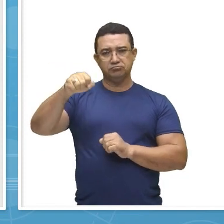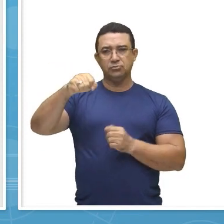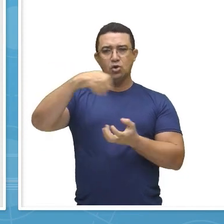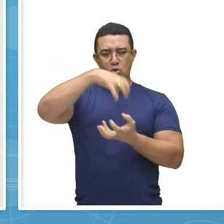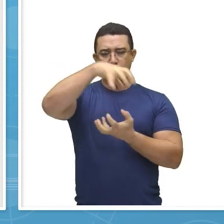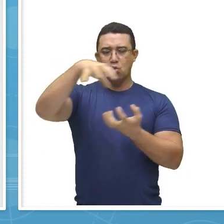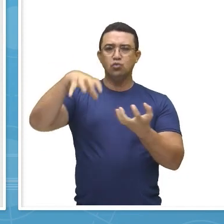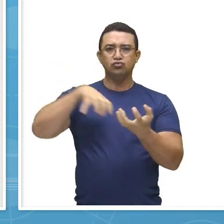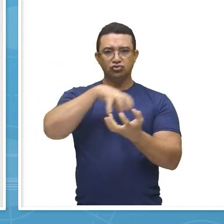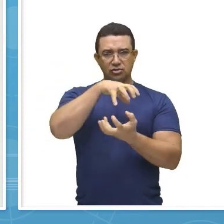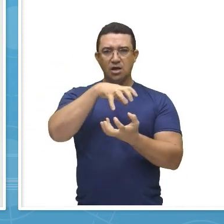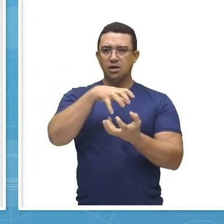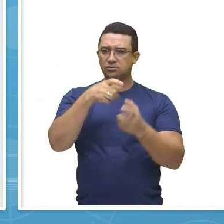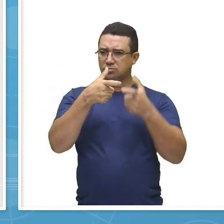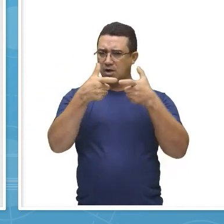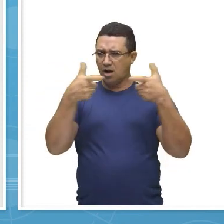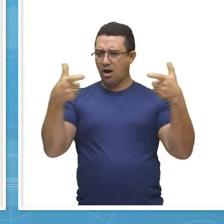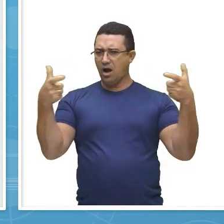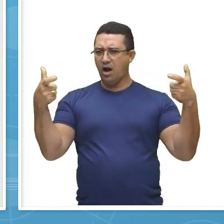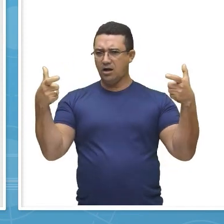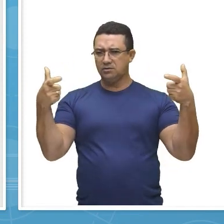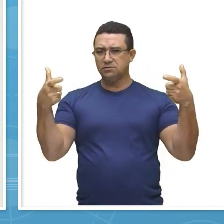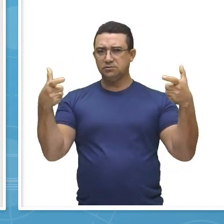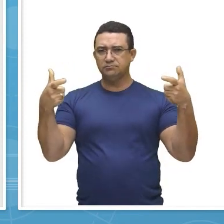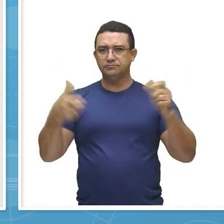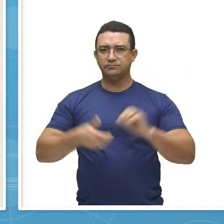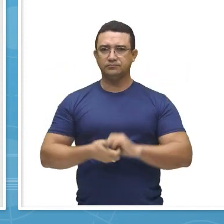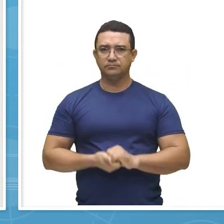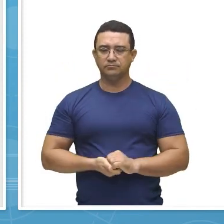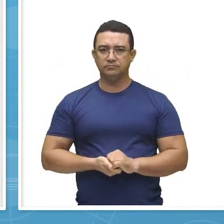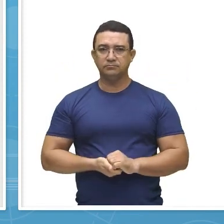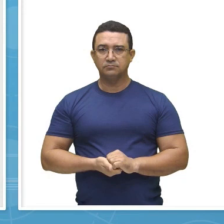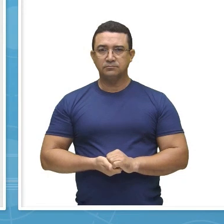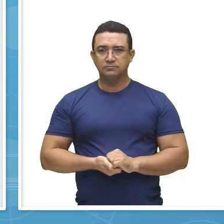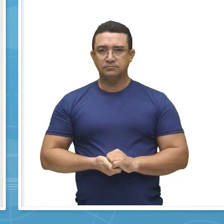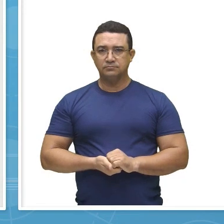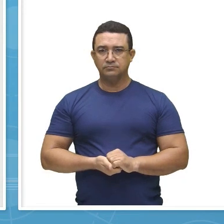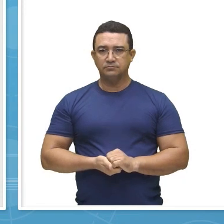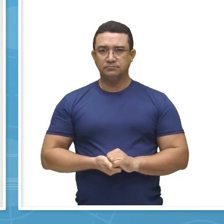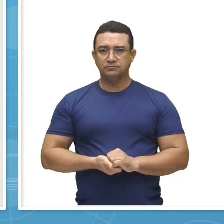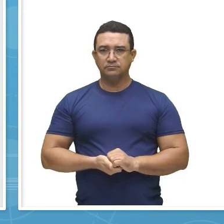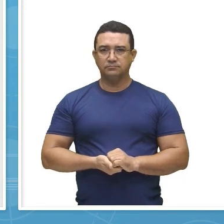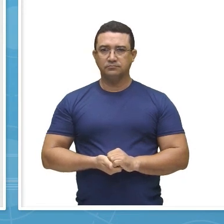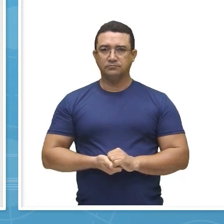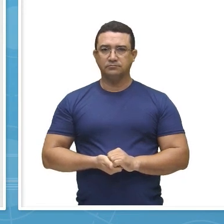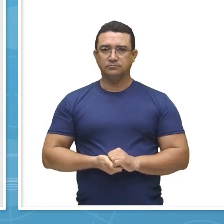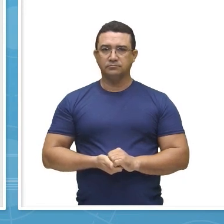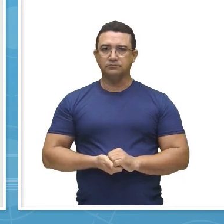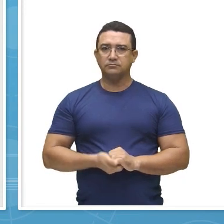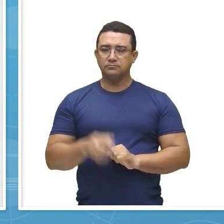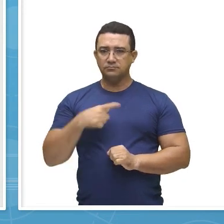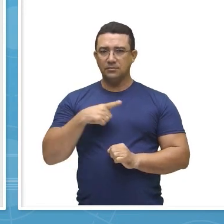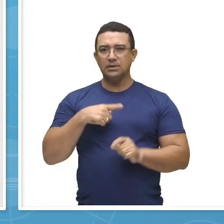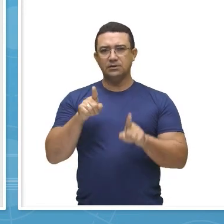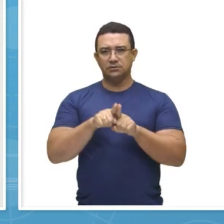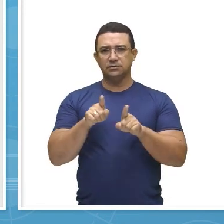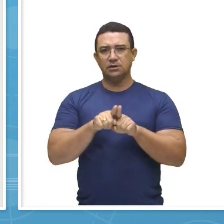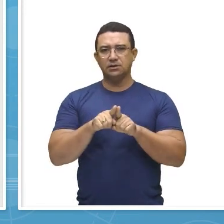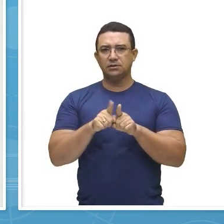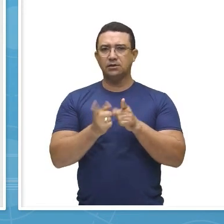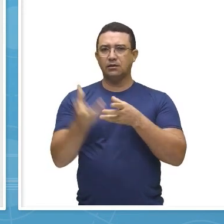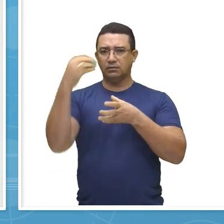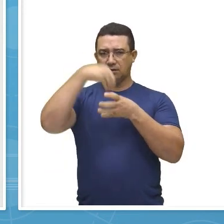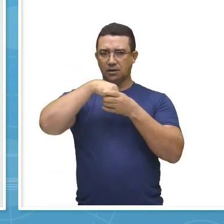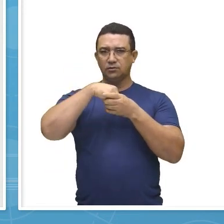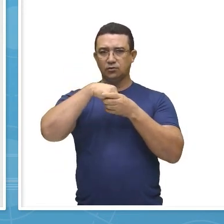continente em extenso. Quando a gente fala em extenso, a gente está falando da questão de quilômetros quadrados, além de ter, né,